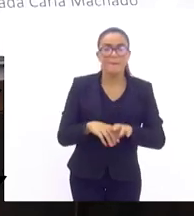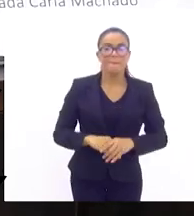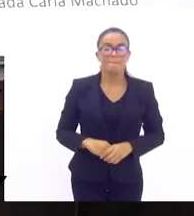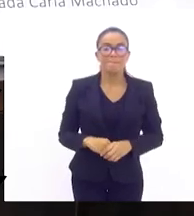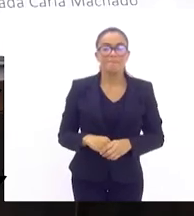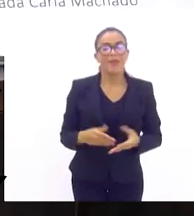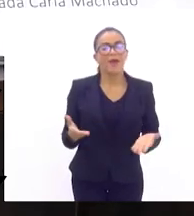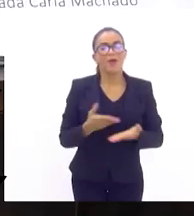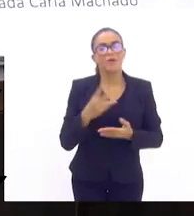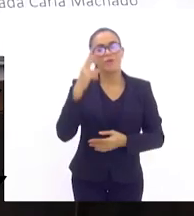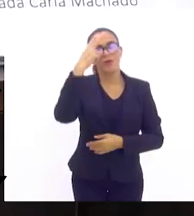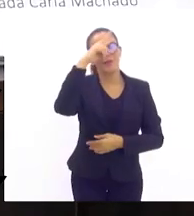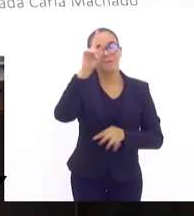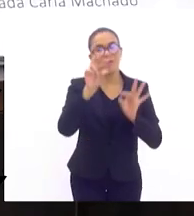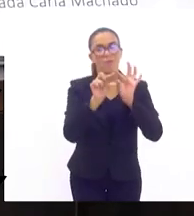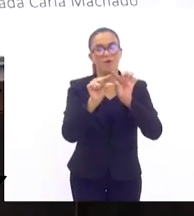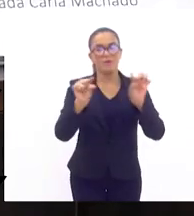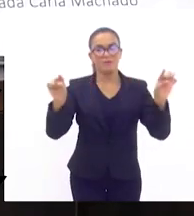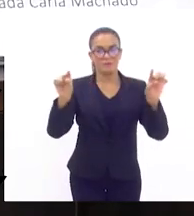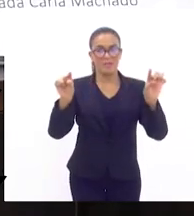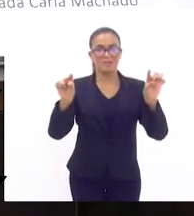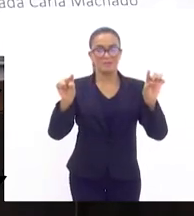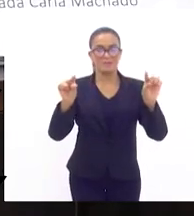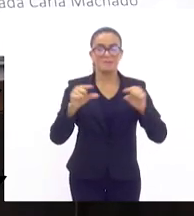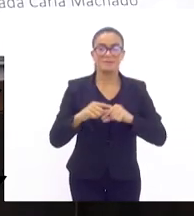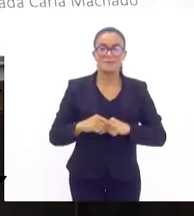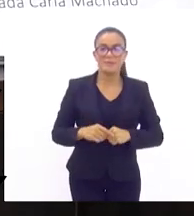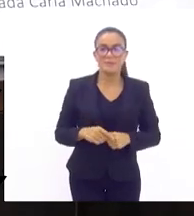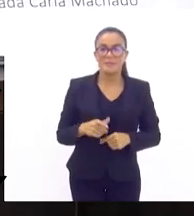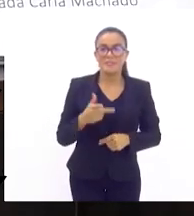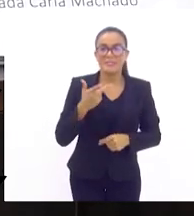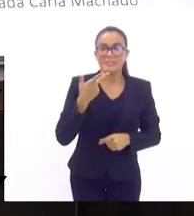vou lembrar um ditado que diz que